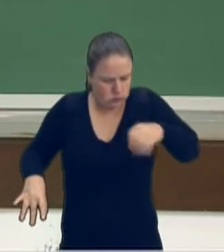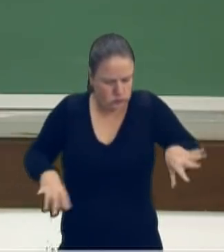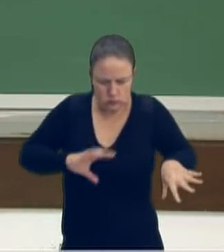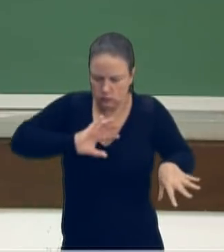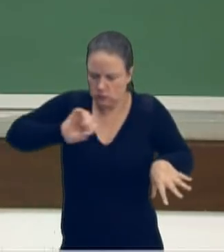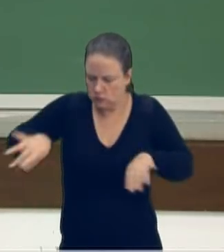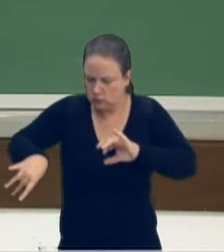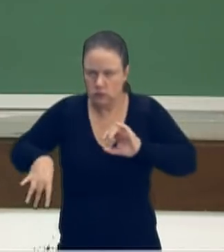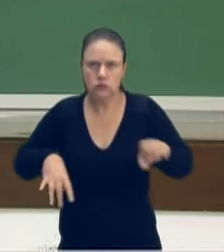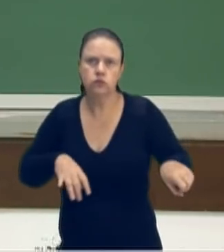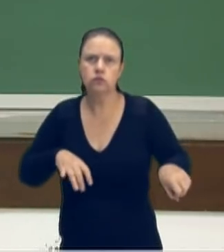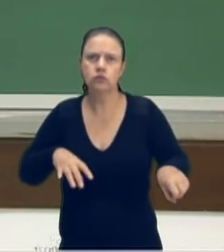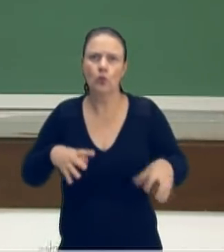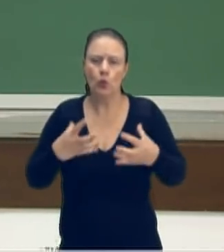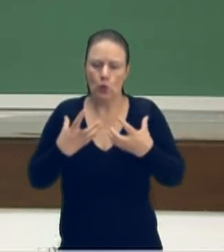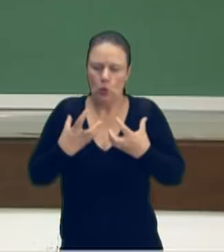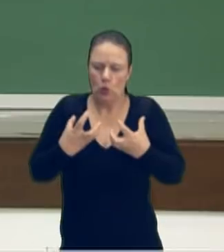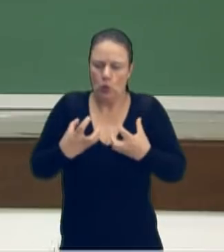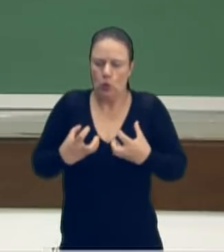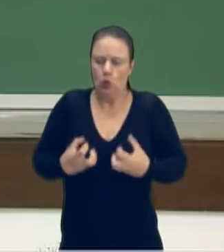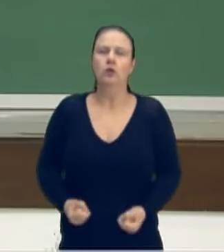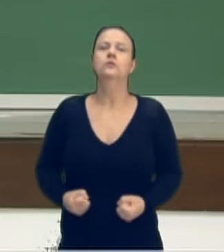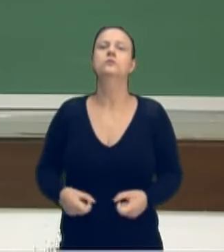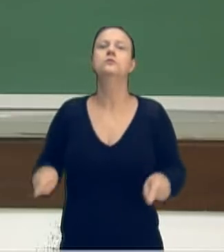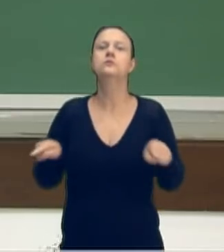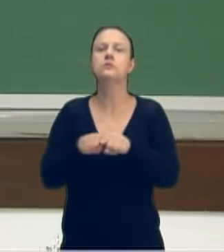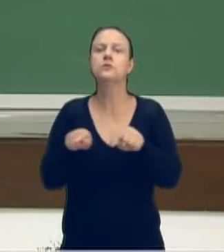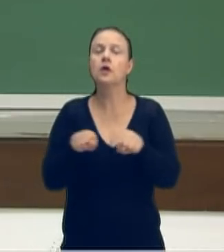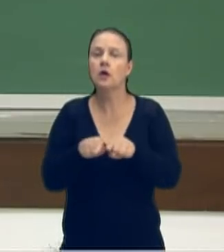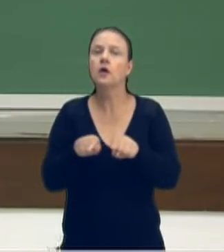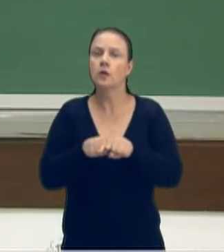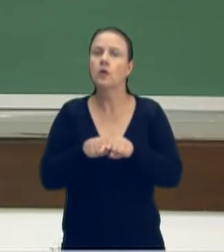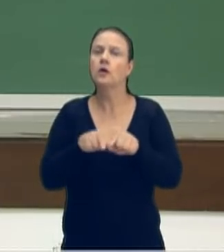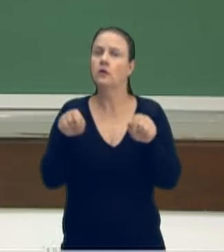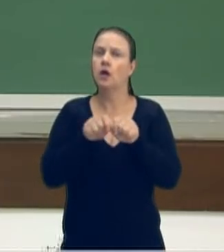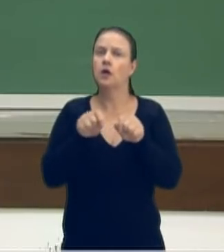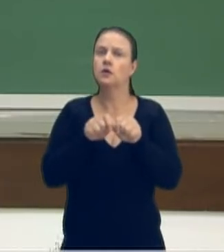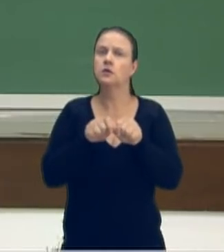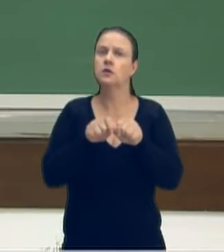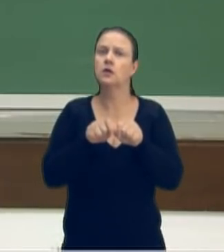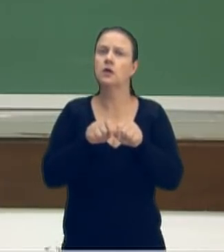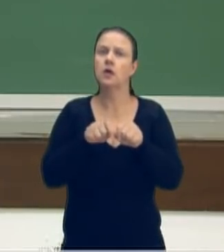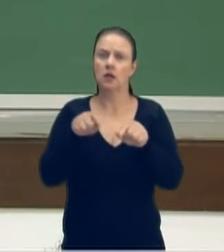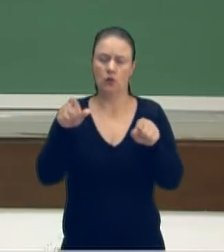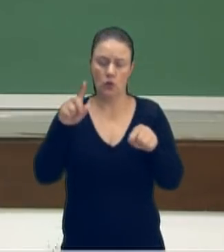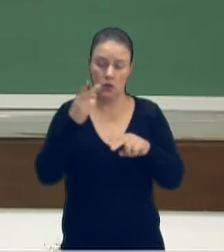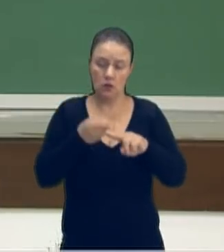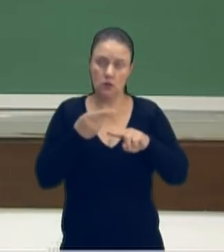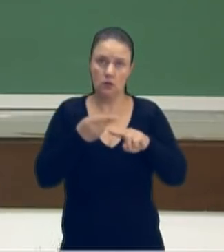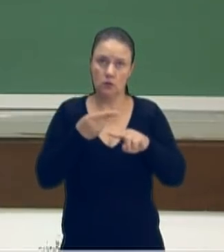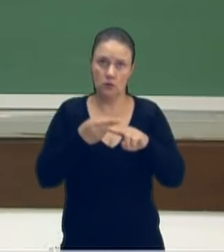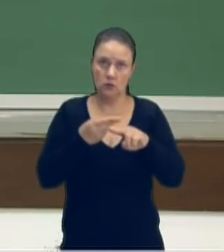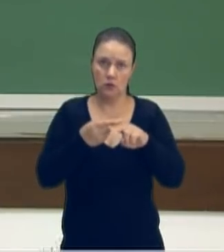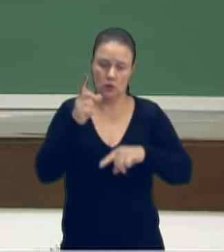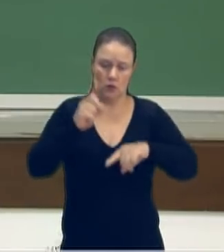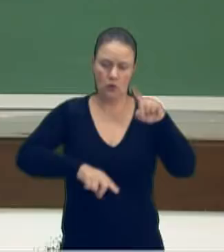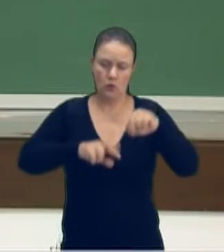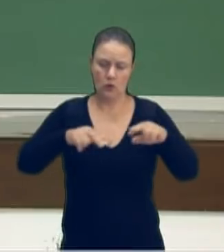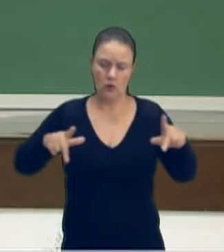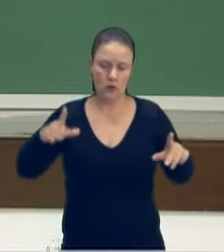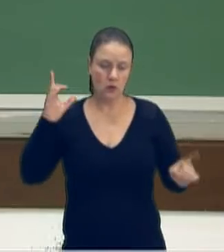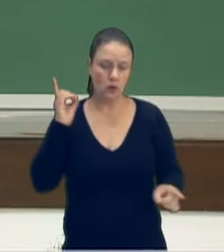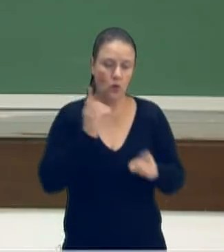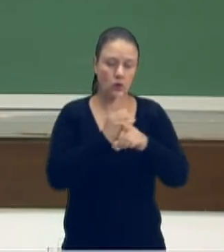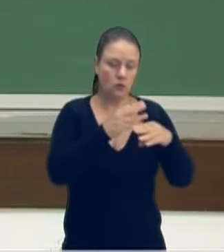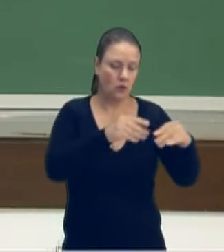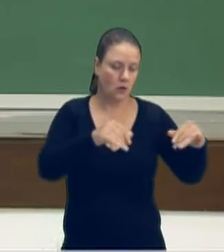taxidermização, vamos dizer assim. Eu sei que é um termo usado mais para pássaros, mas era mais ou menos isso. Usavam um produto chamado natrão, encontrado na areia do deserto,